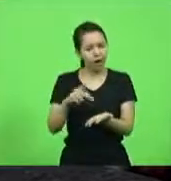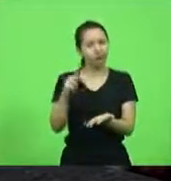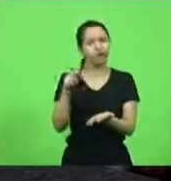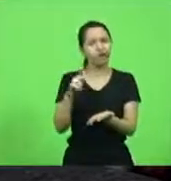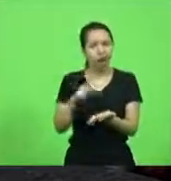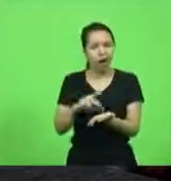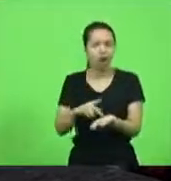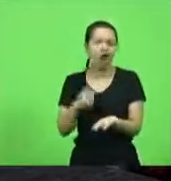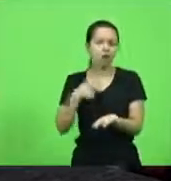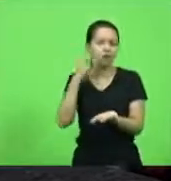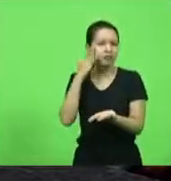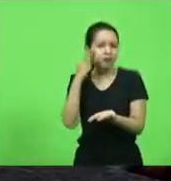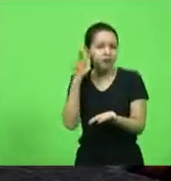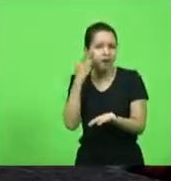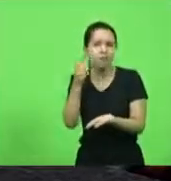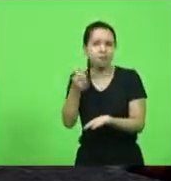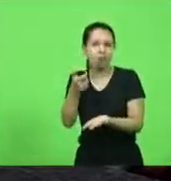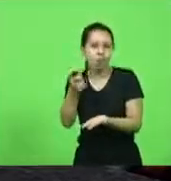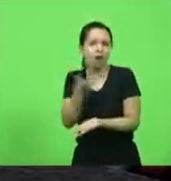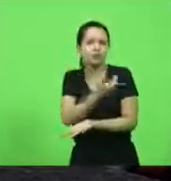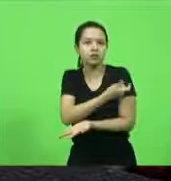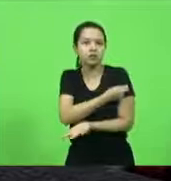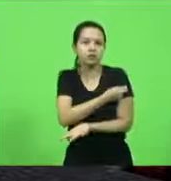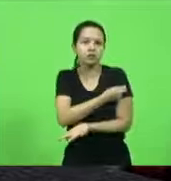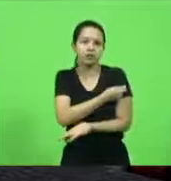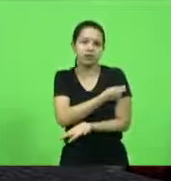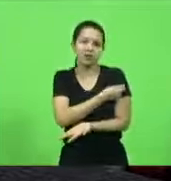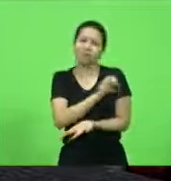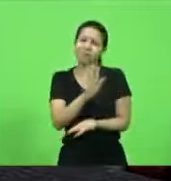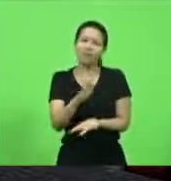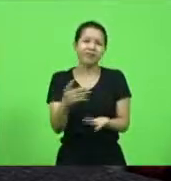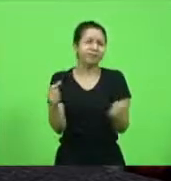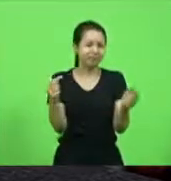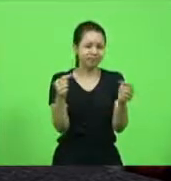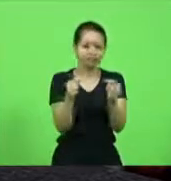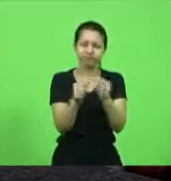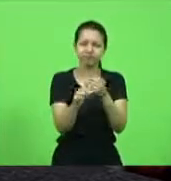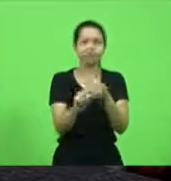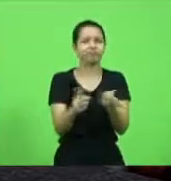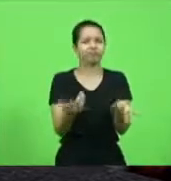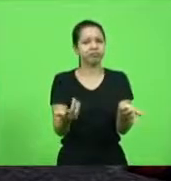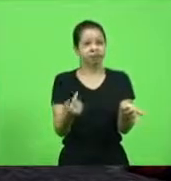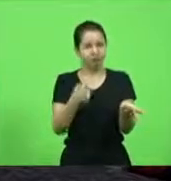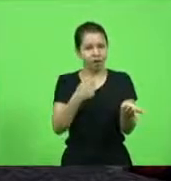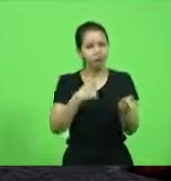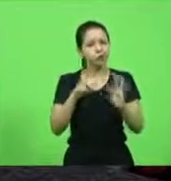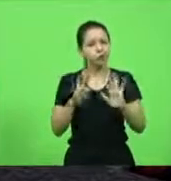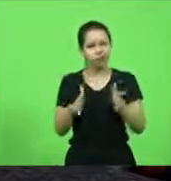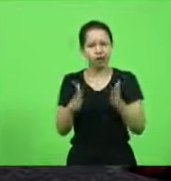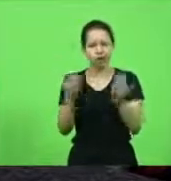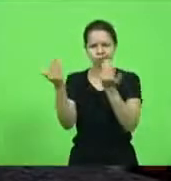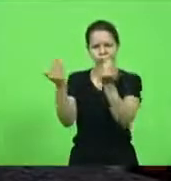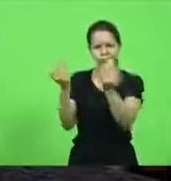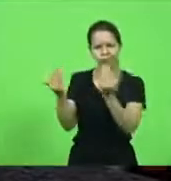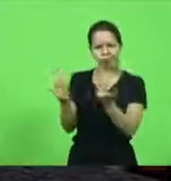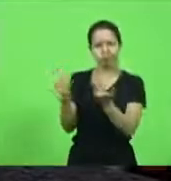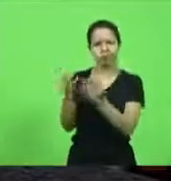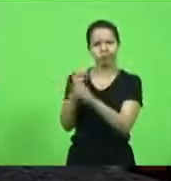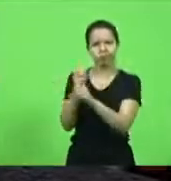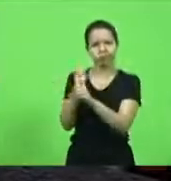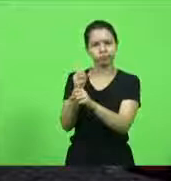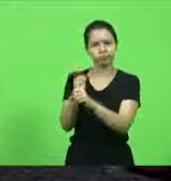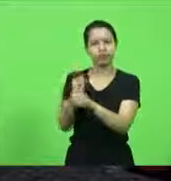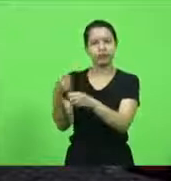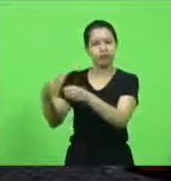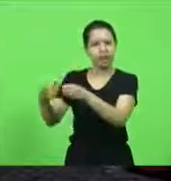disponível. Mas não é possível. Eu fiz um cálculo, inclusive, de uma determinada cidade com o número X de